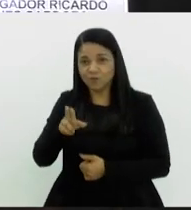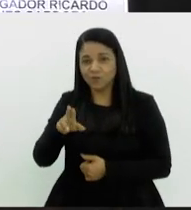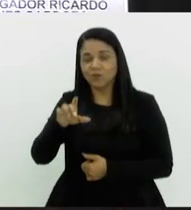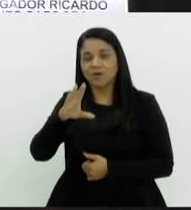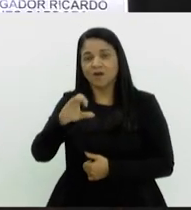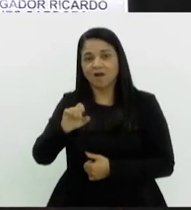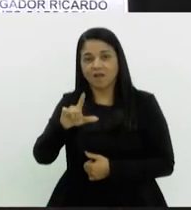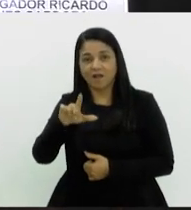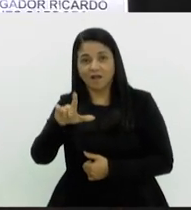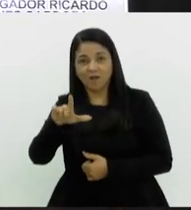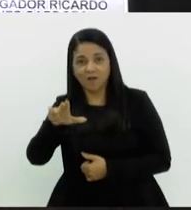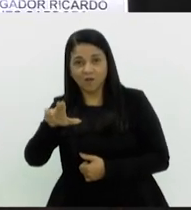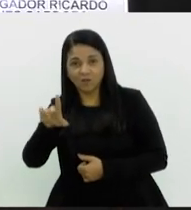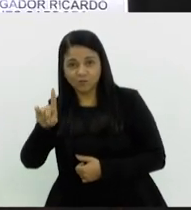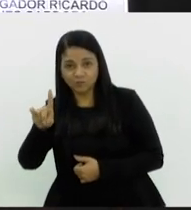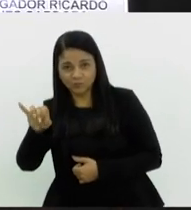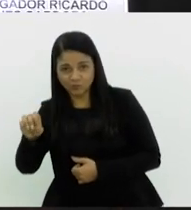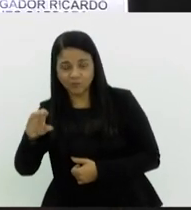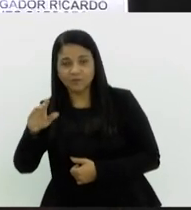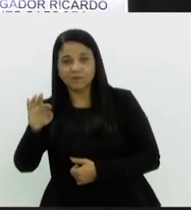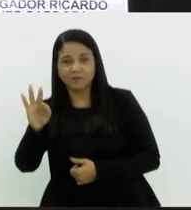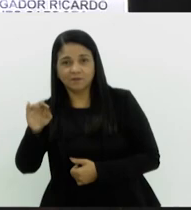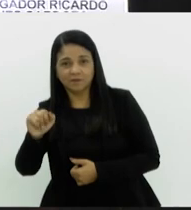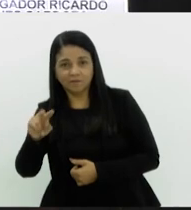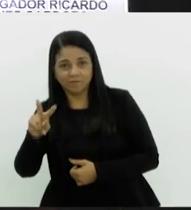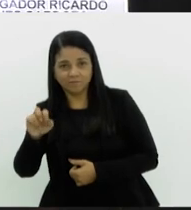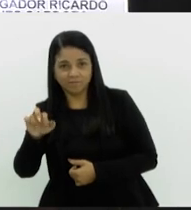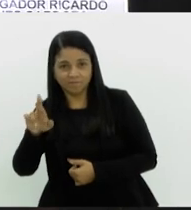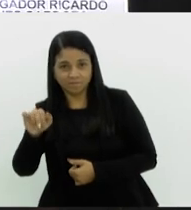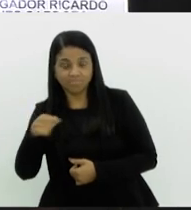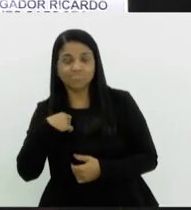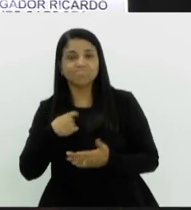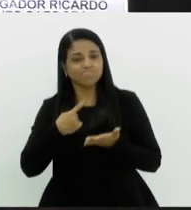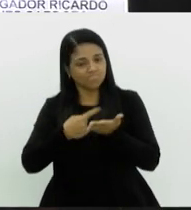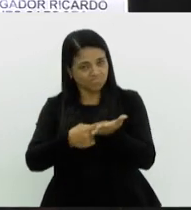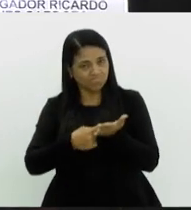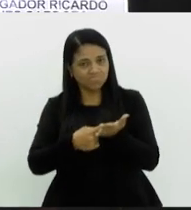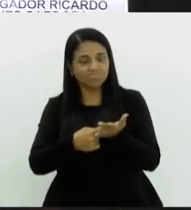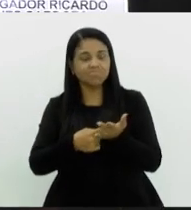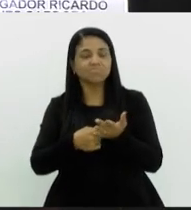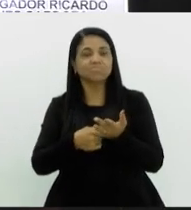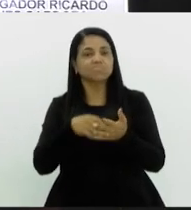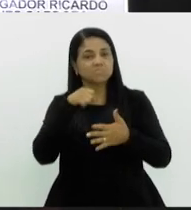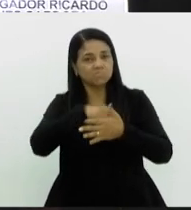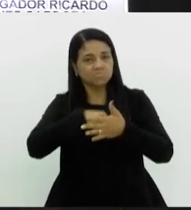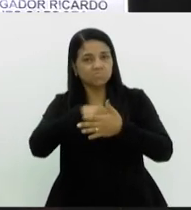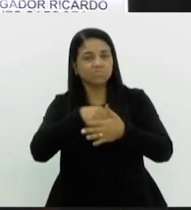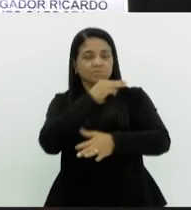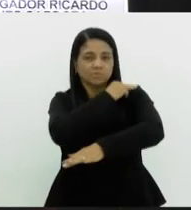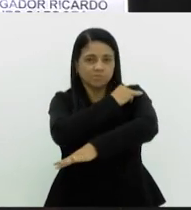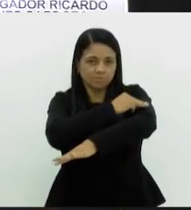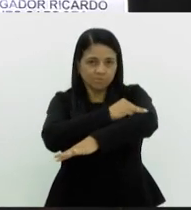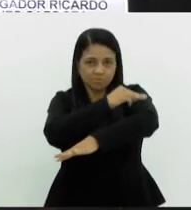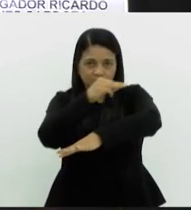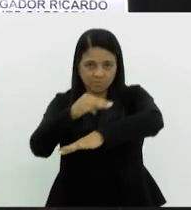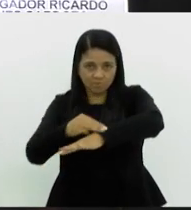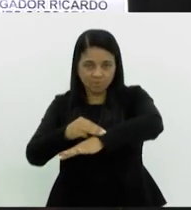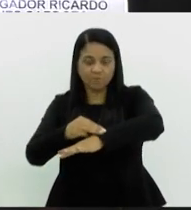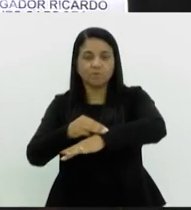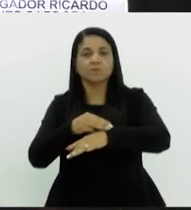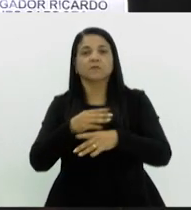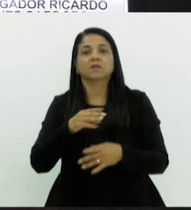Melo Tavares, e ele se comprometeu em lutar para que Macaé fosse elevado em instância